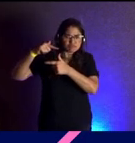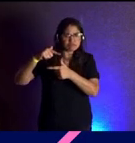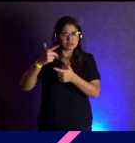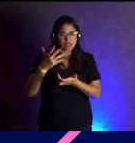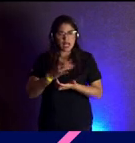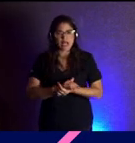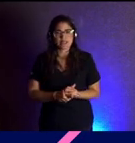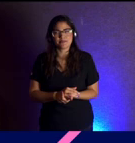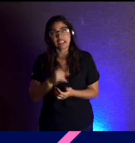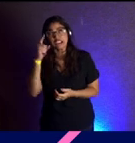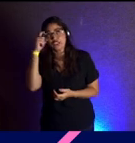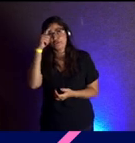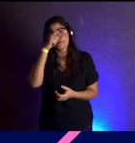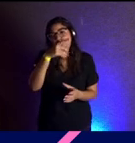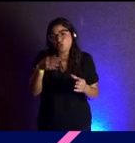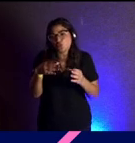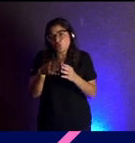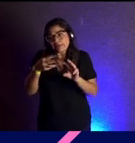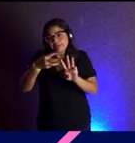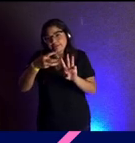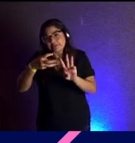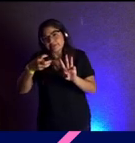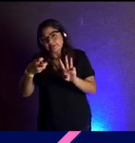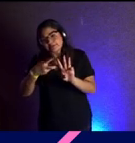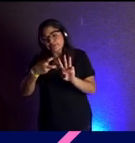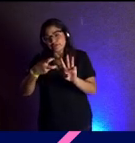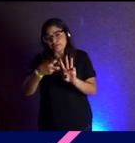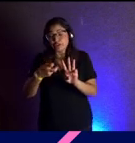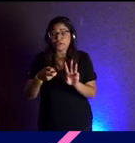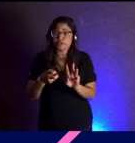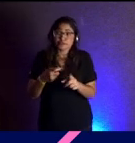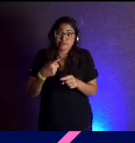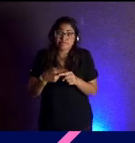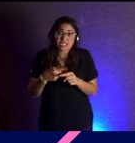é difícil a gente falar da comunidade indígena, porque, em tese, né,